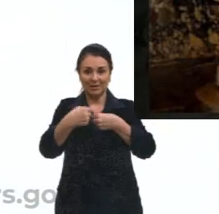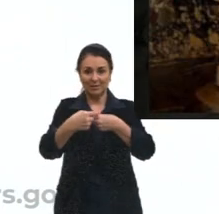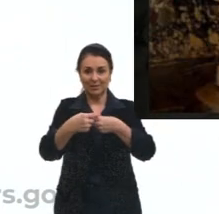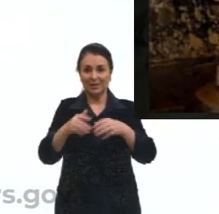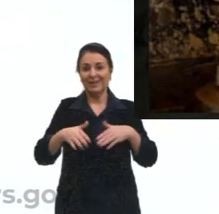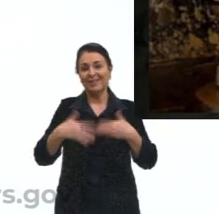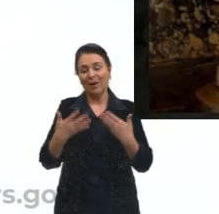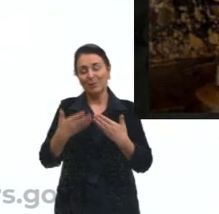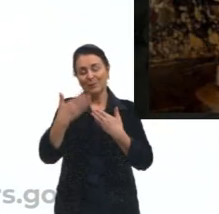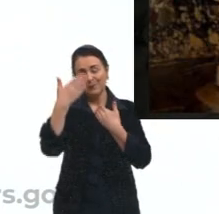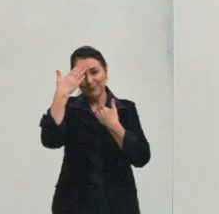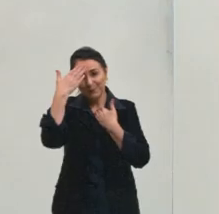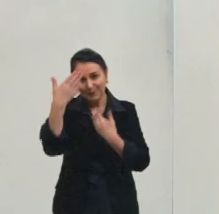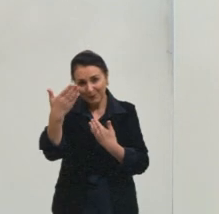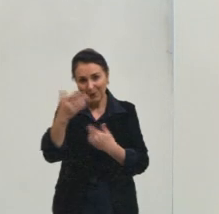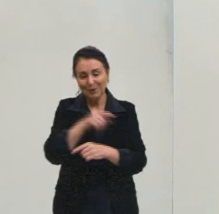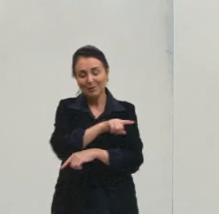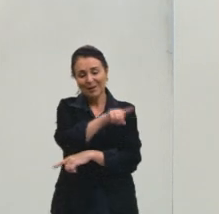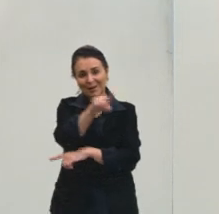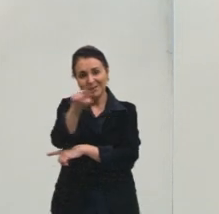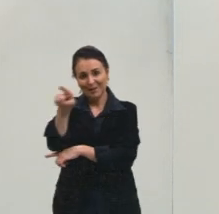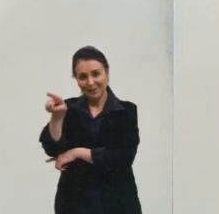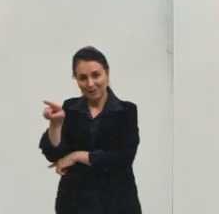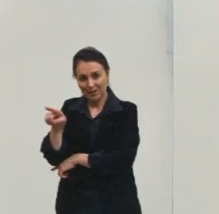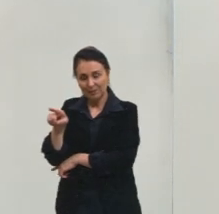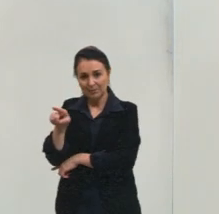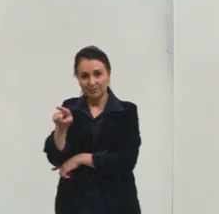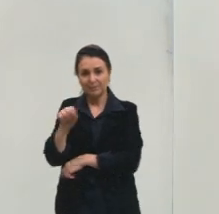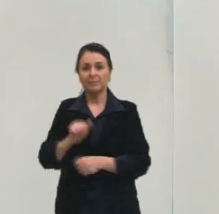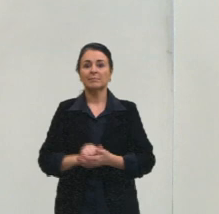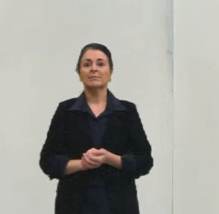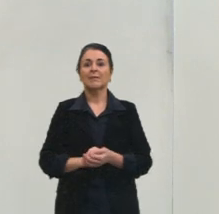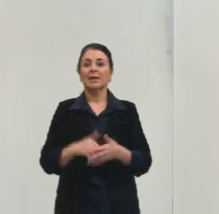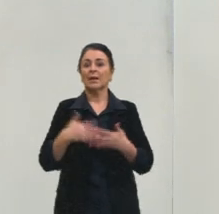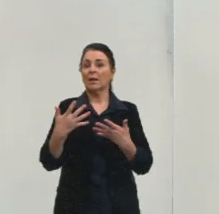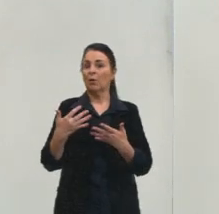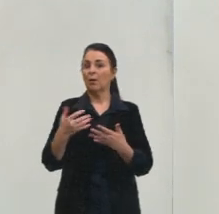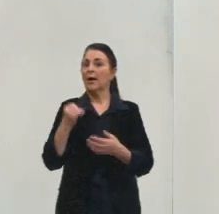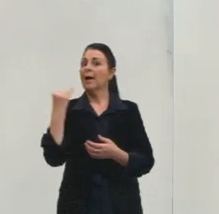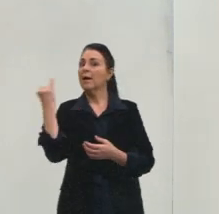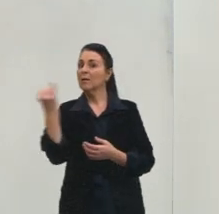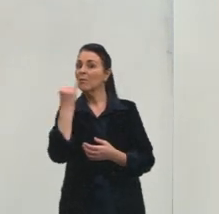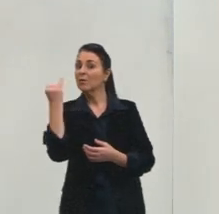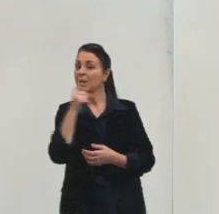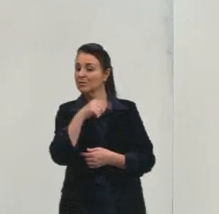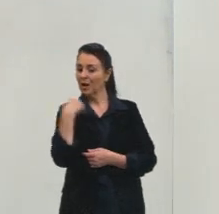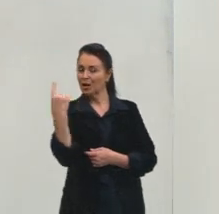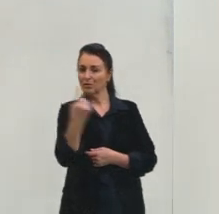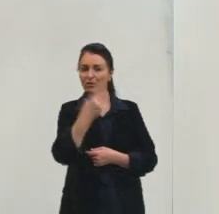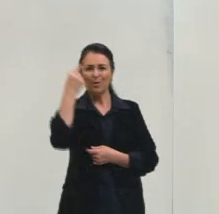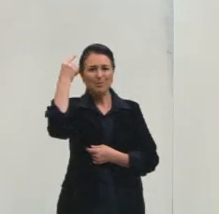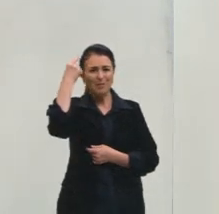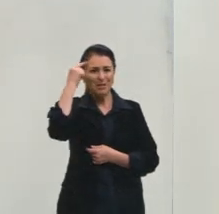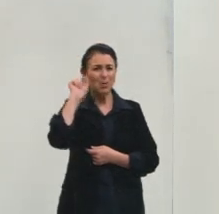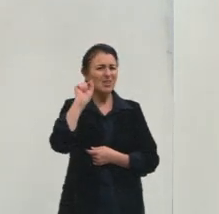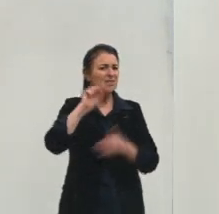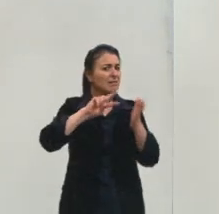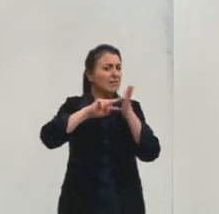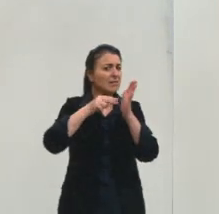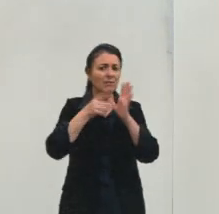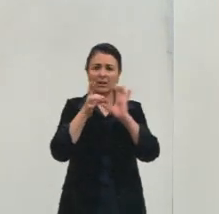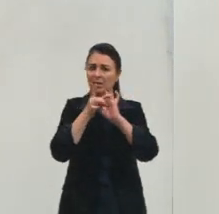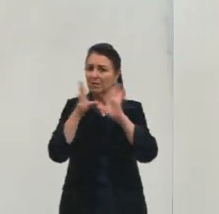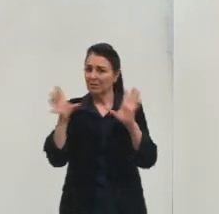queria agradecer muito vocês marcar então essa questão da importância da gente pensar o que que é uma democracia